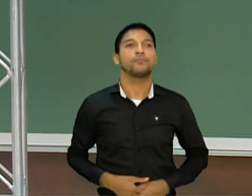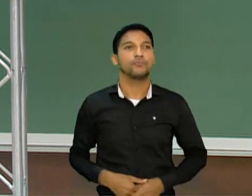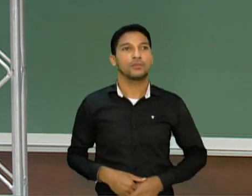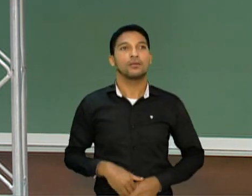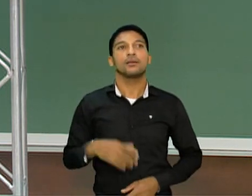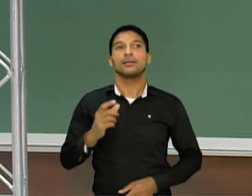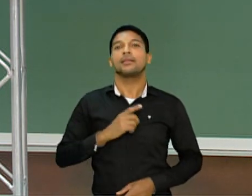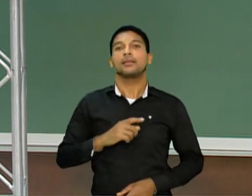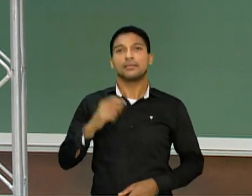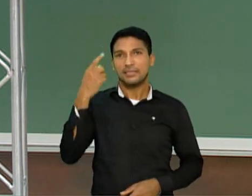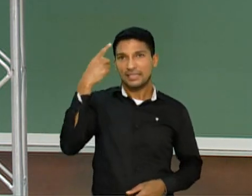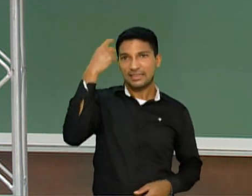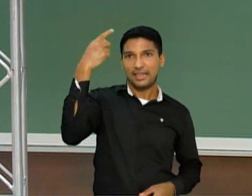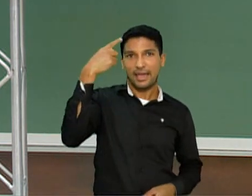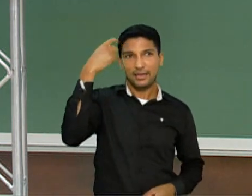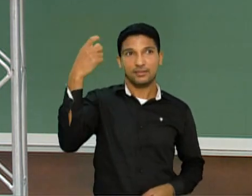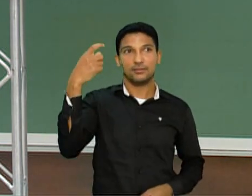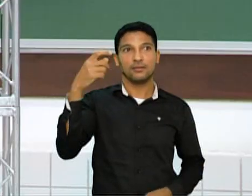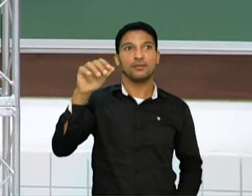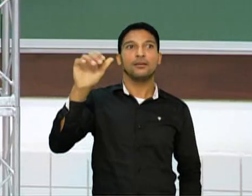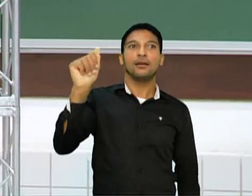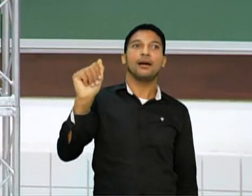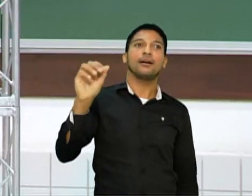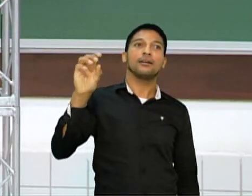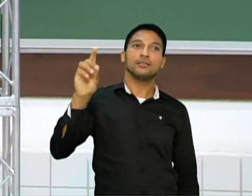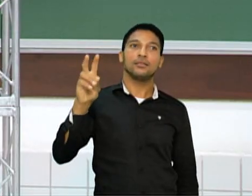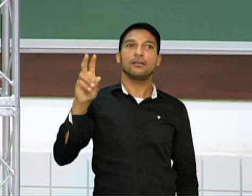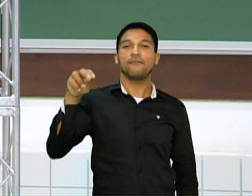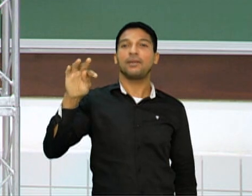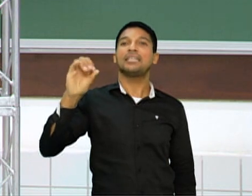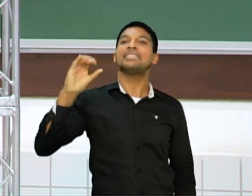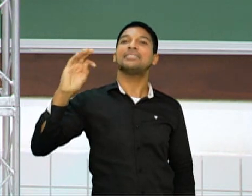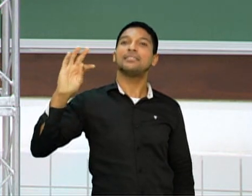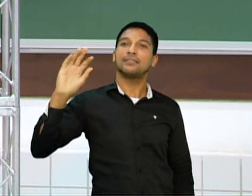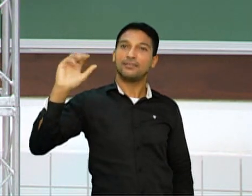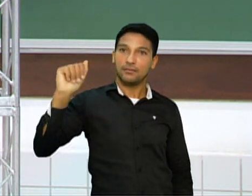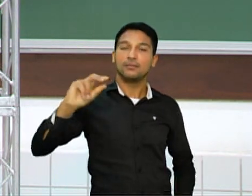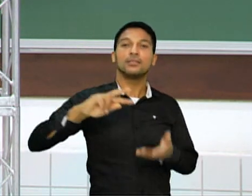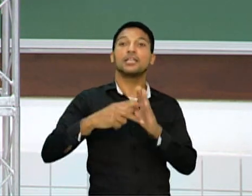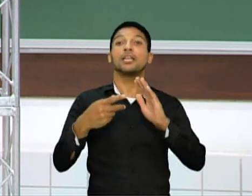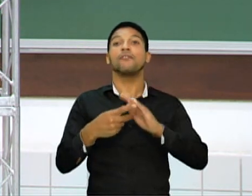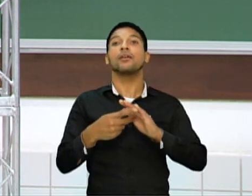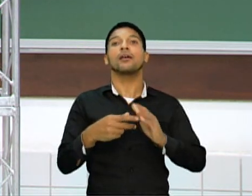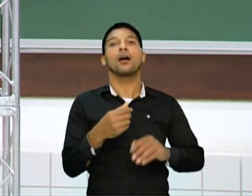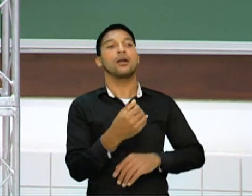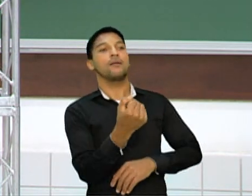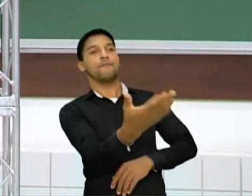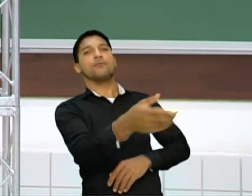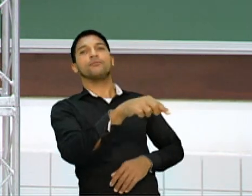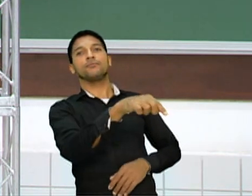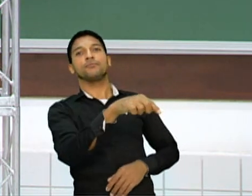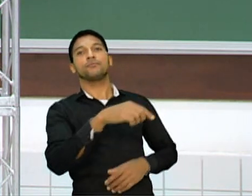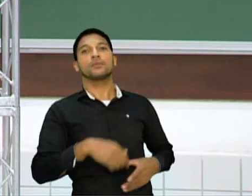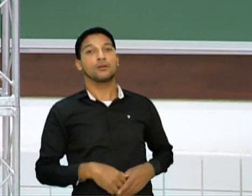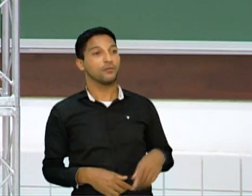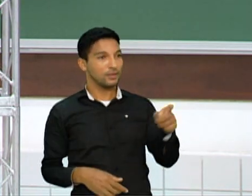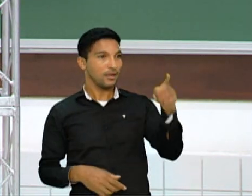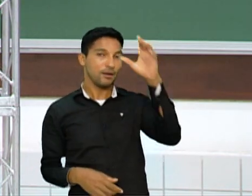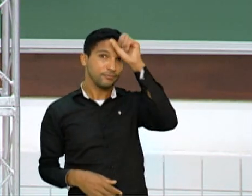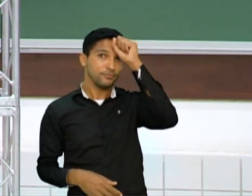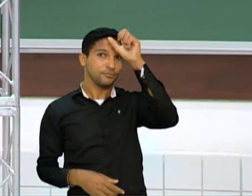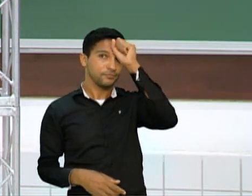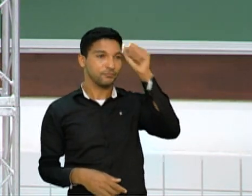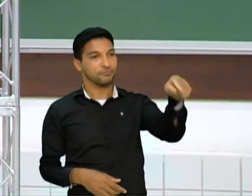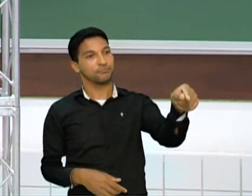ideias adventistas, aquelas que vieram de fora do ser humano, ou seja, aquelas ideias que você aprendeu ao longo da sua